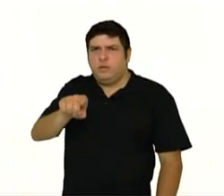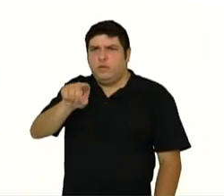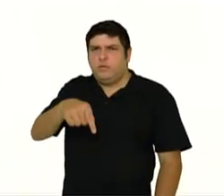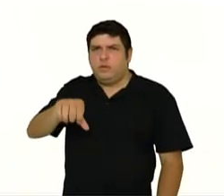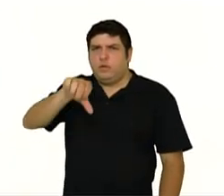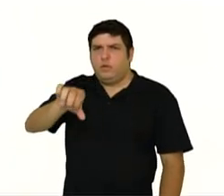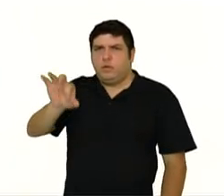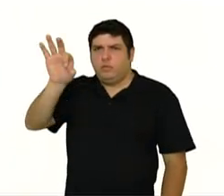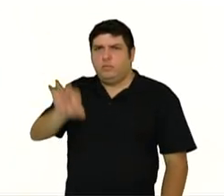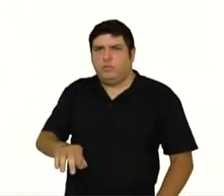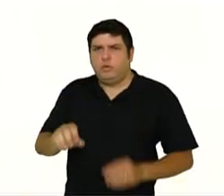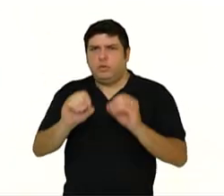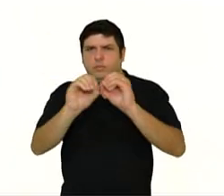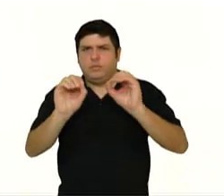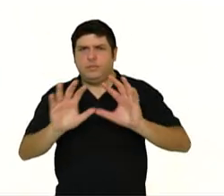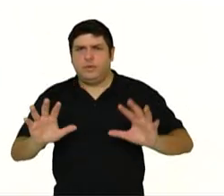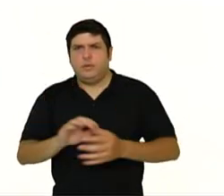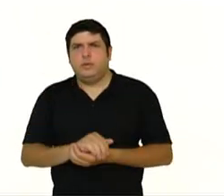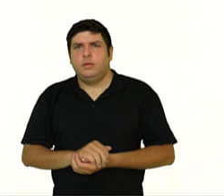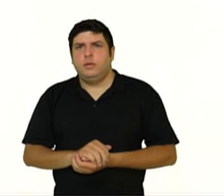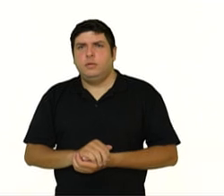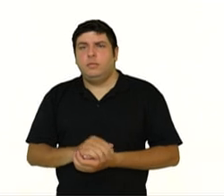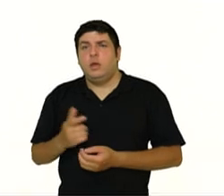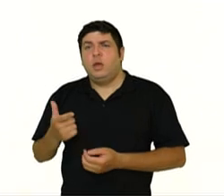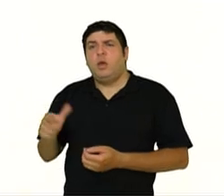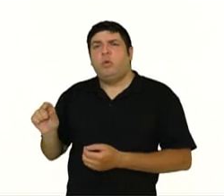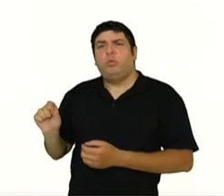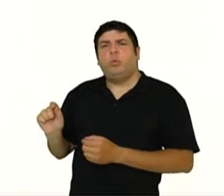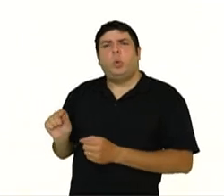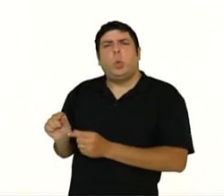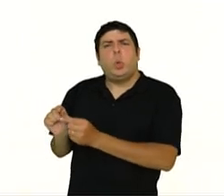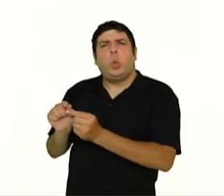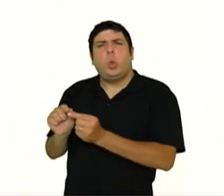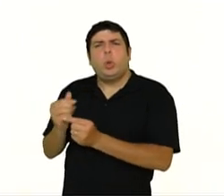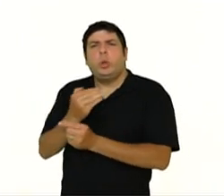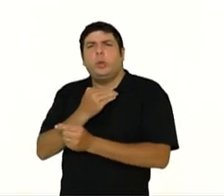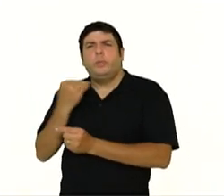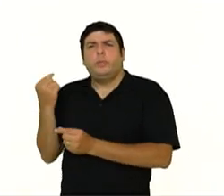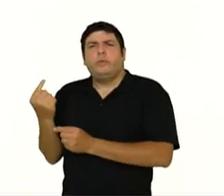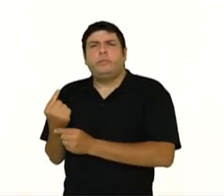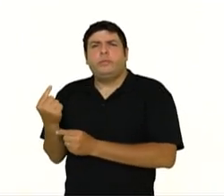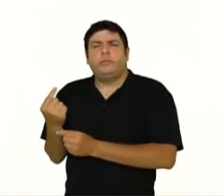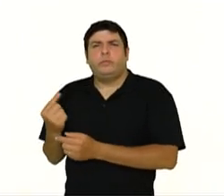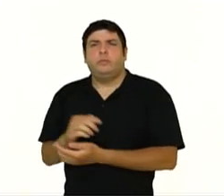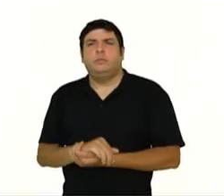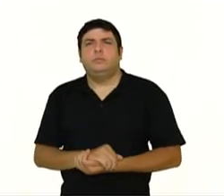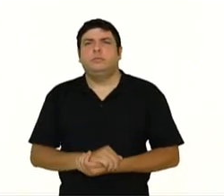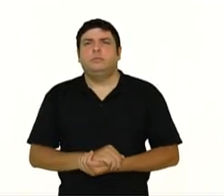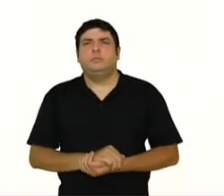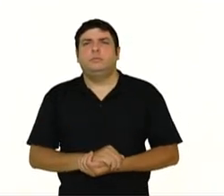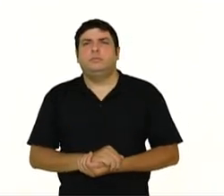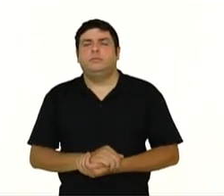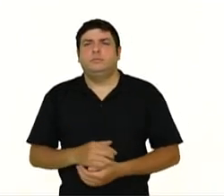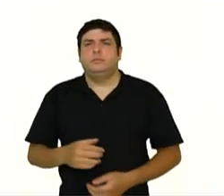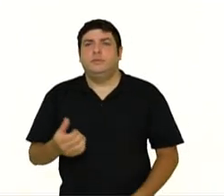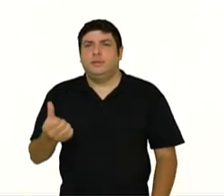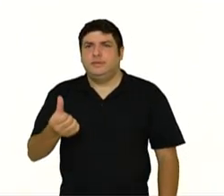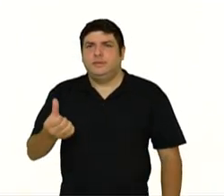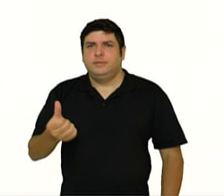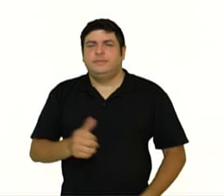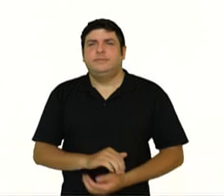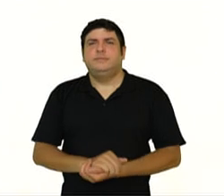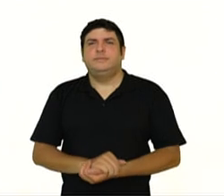99,9% das bactérias. As outras morrem de solidão. E a propaganda 6?